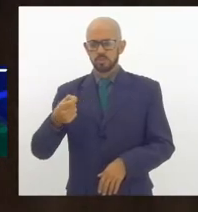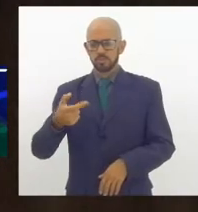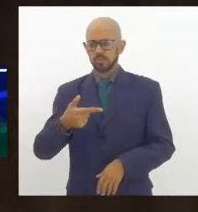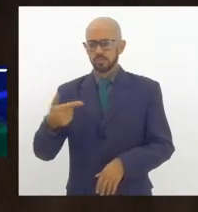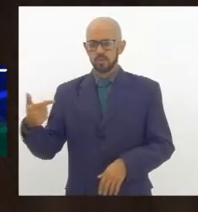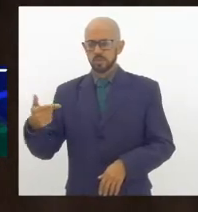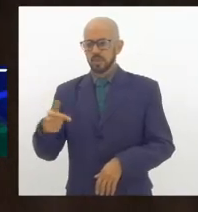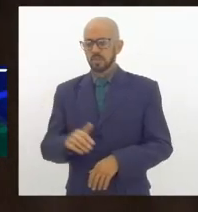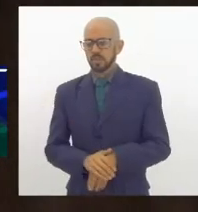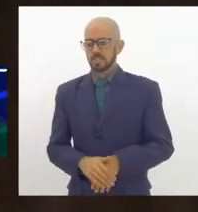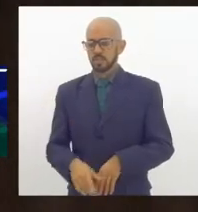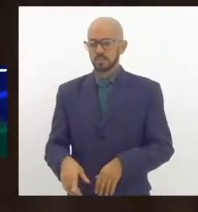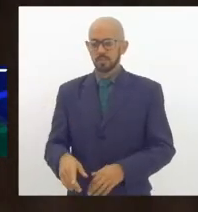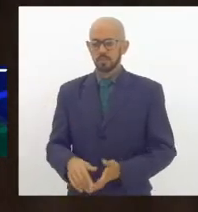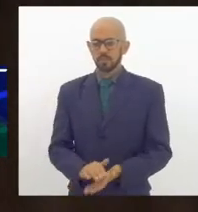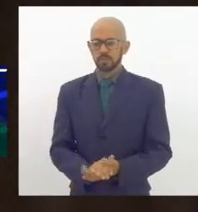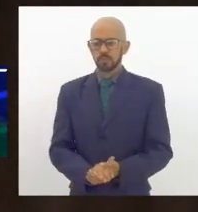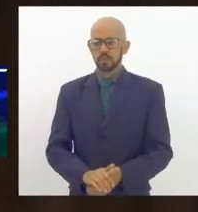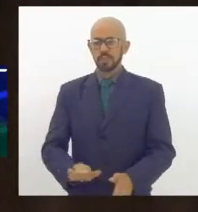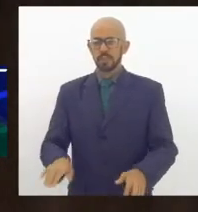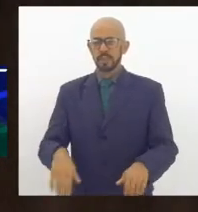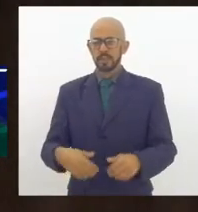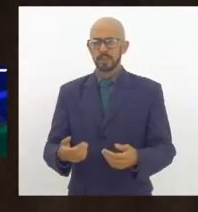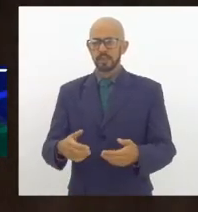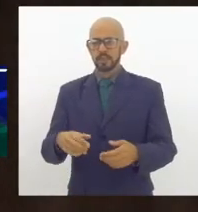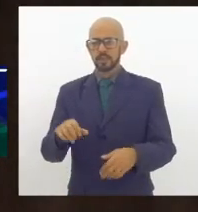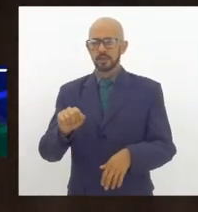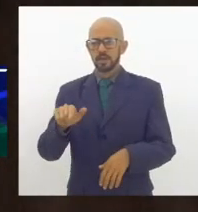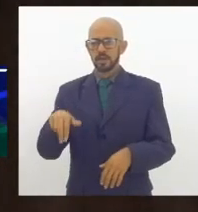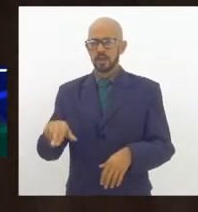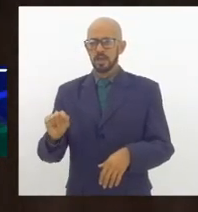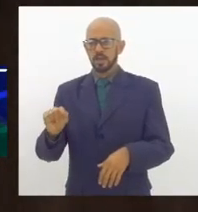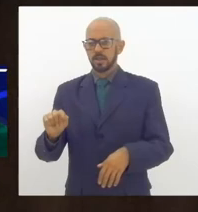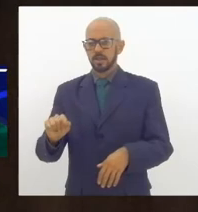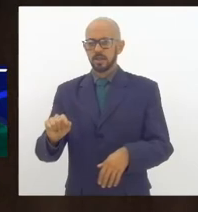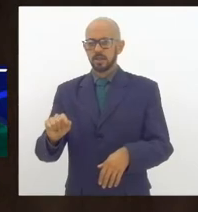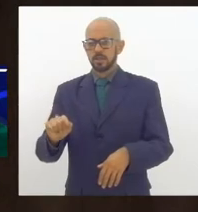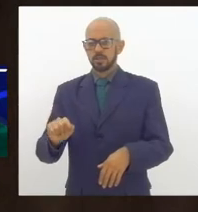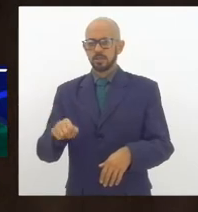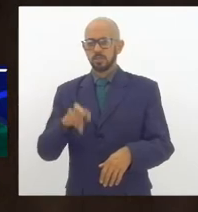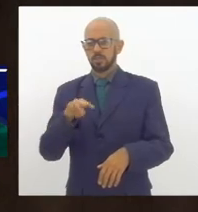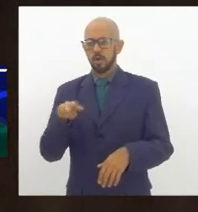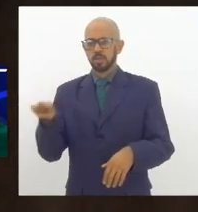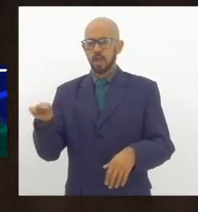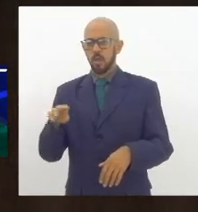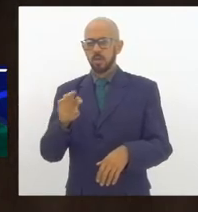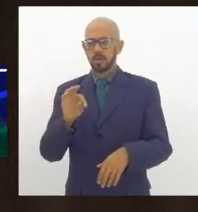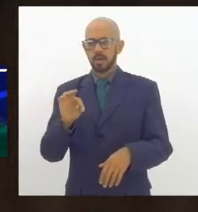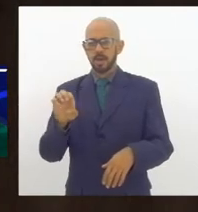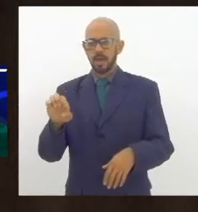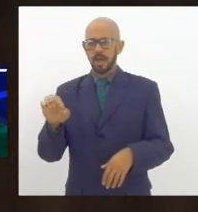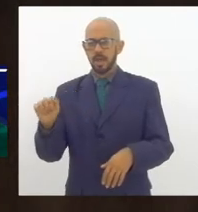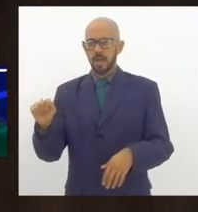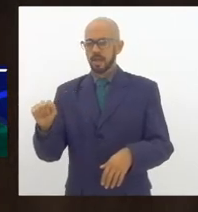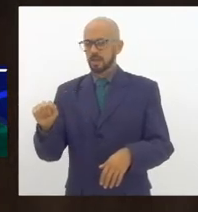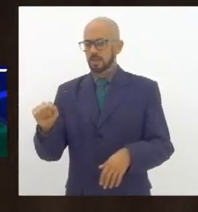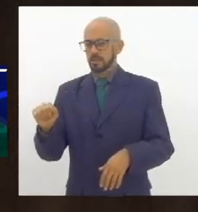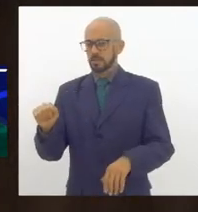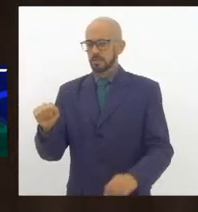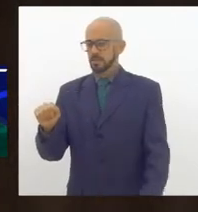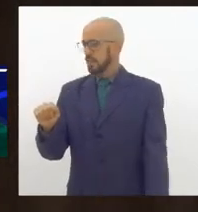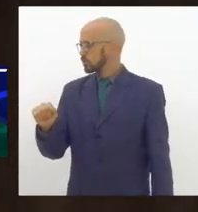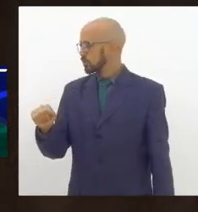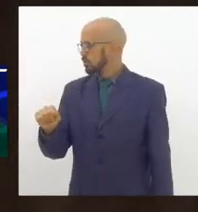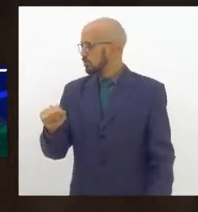da deputada Ana passos que dispõe sobre a criação do portal teia para a promoção EA efetivação dos direitos